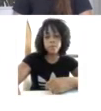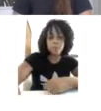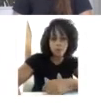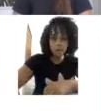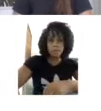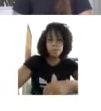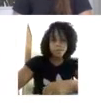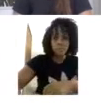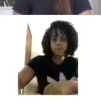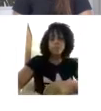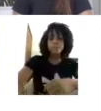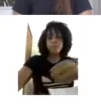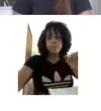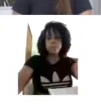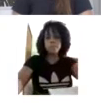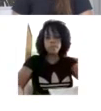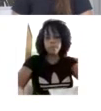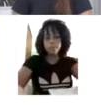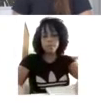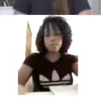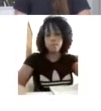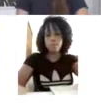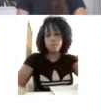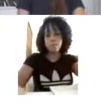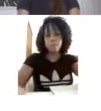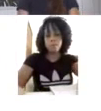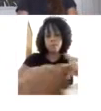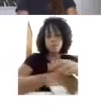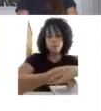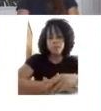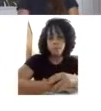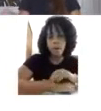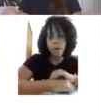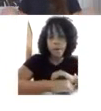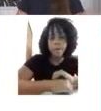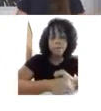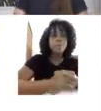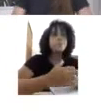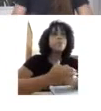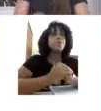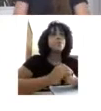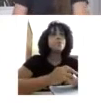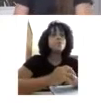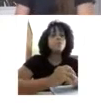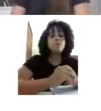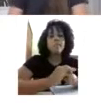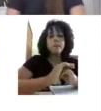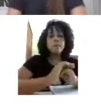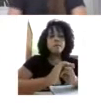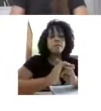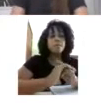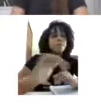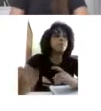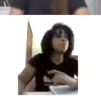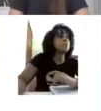de 2018, se eu não estou enganado, já no final, mas foi muito importante para mim. Dizer que o PIBID